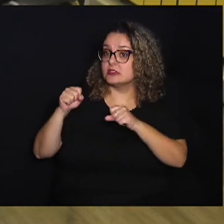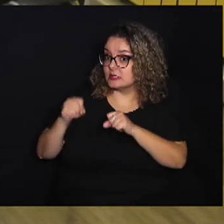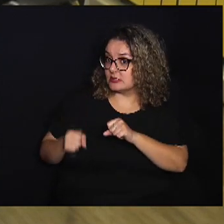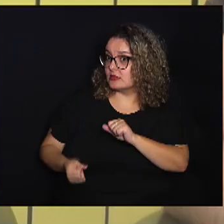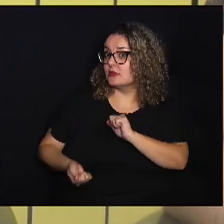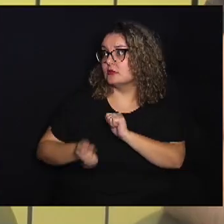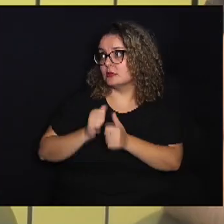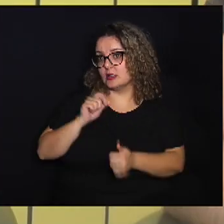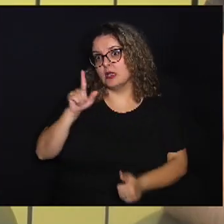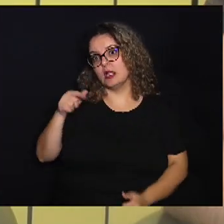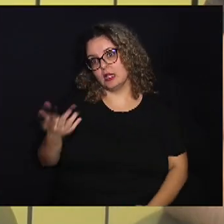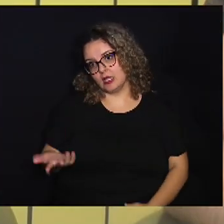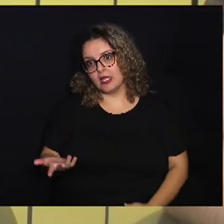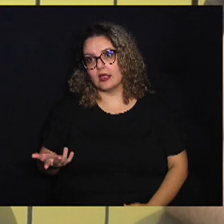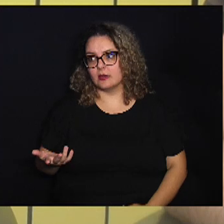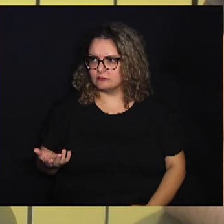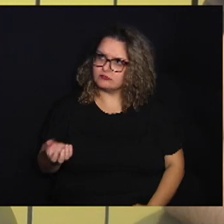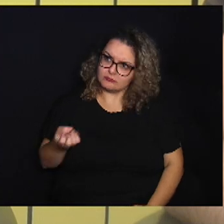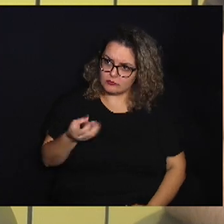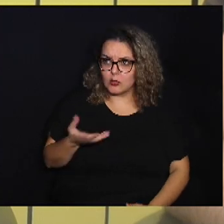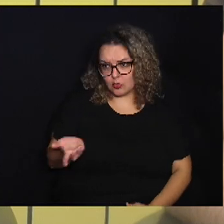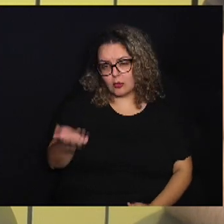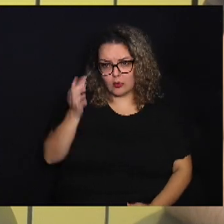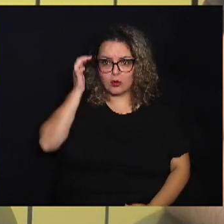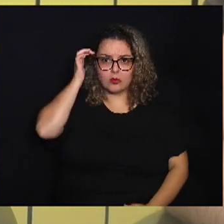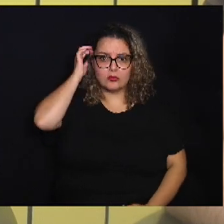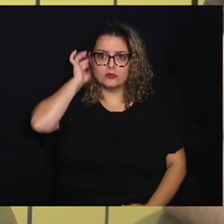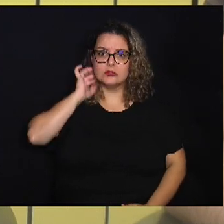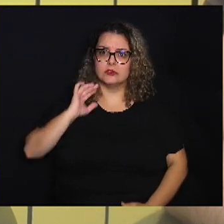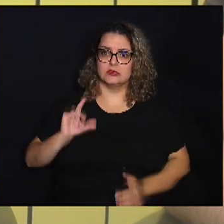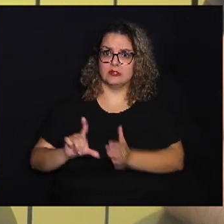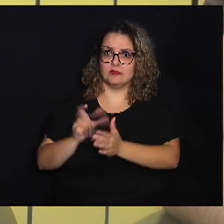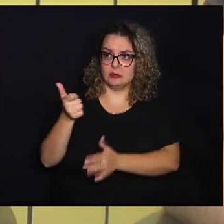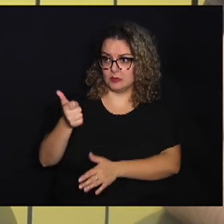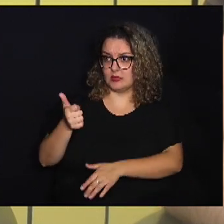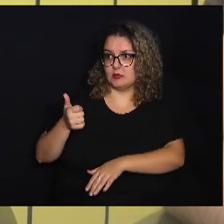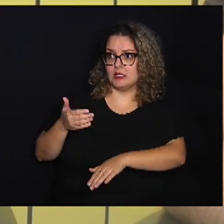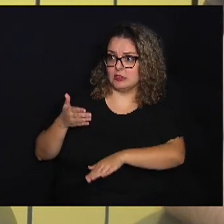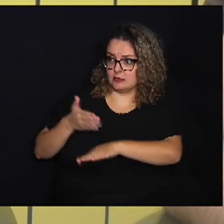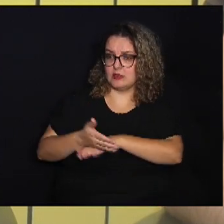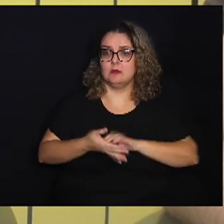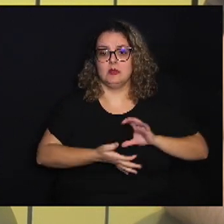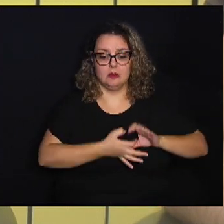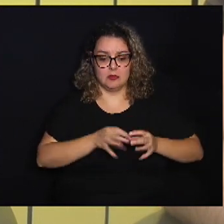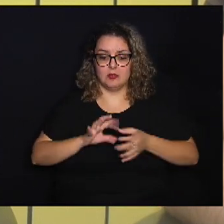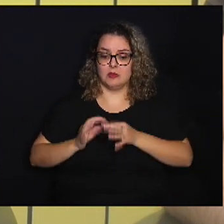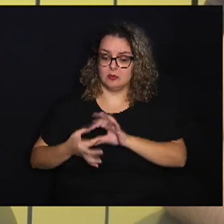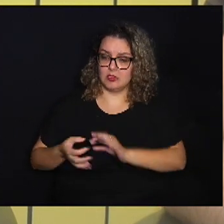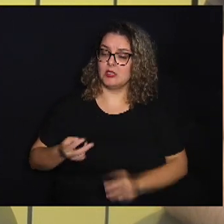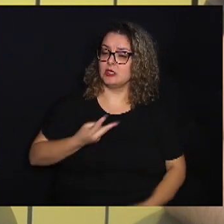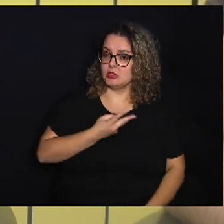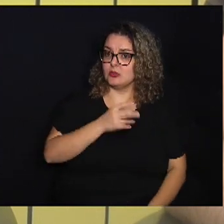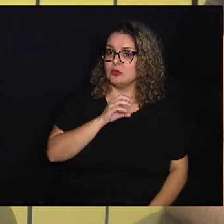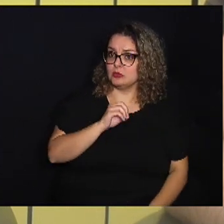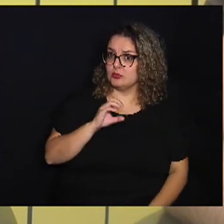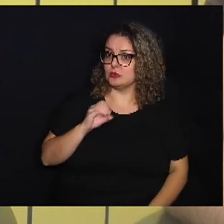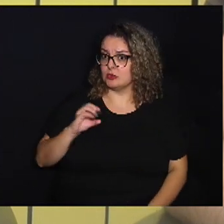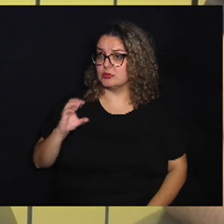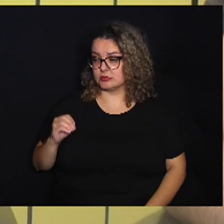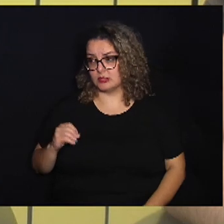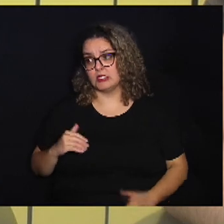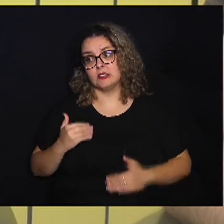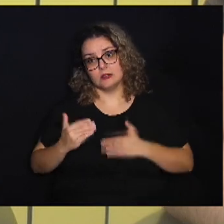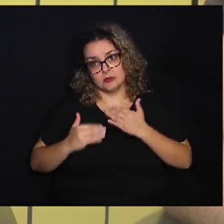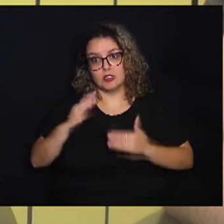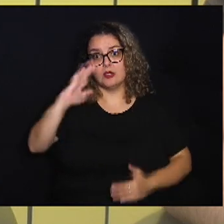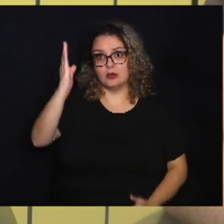é um esporte relativamente novo, né? Teve a primeira participação nas Olimpíadas em 2000, então é um esporte que está em desenvolvimento. No